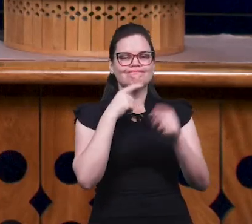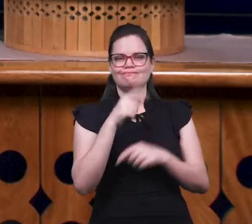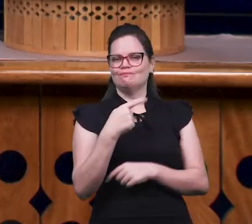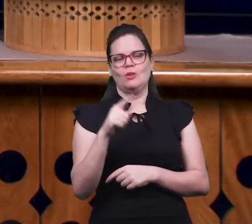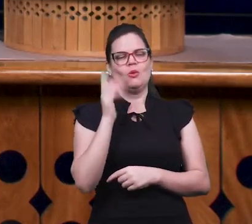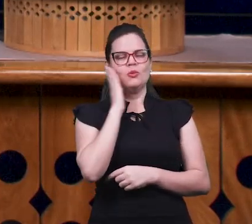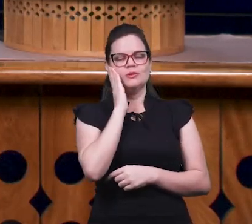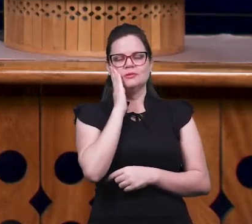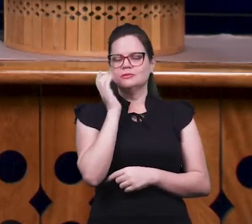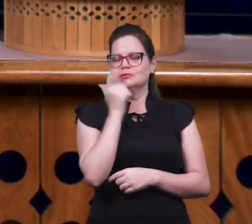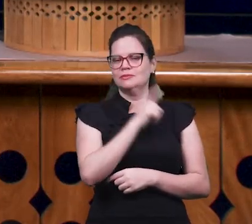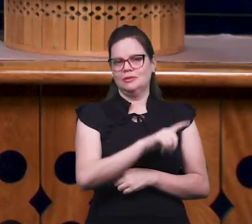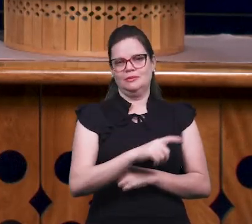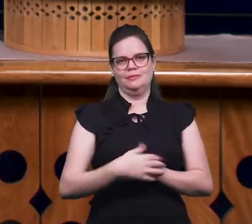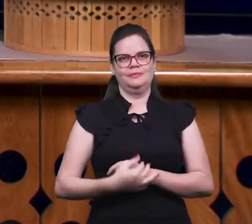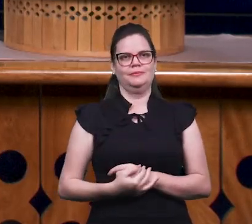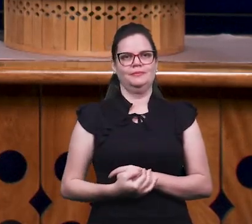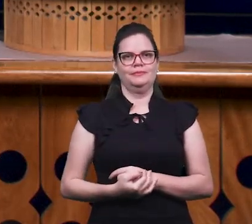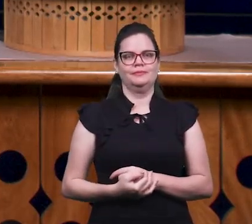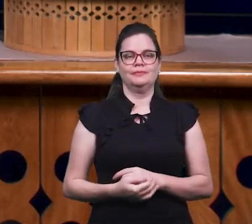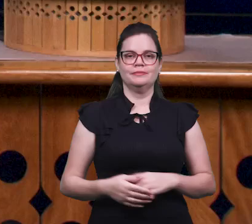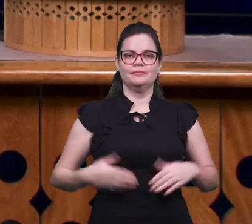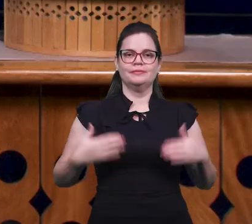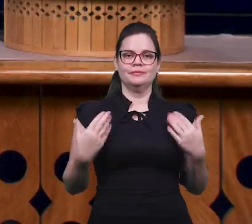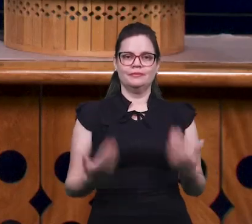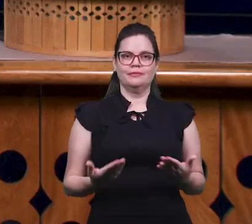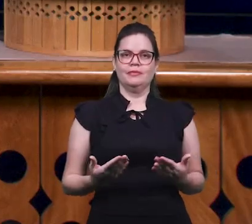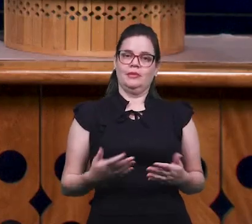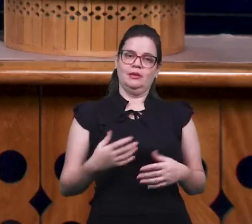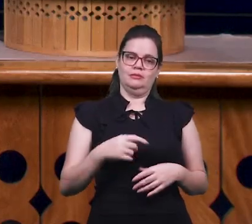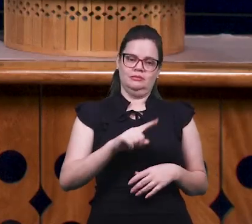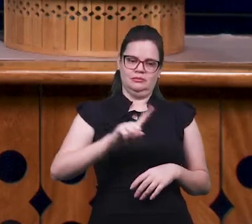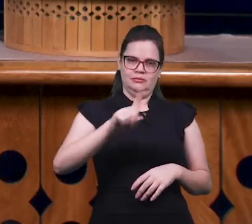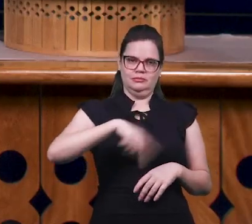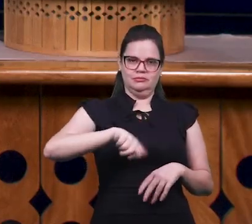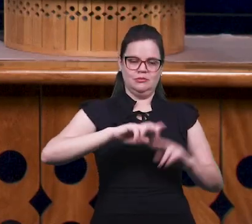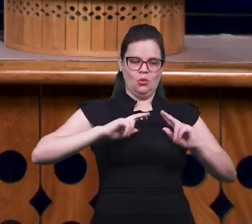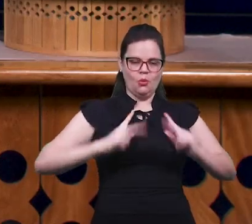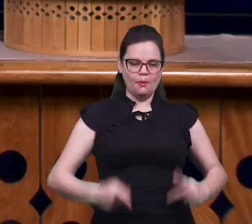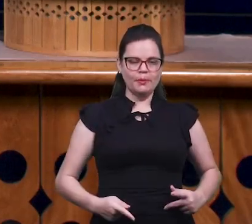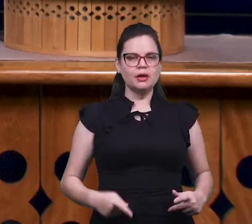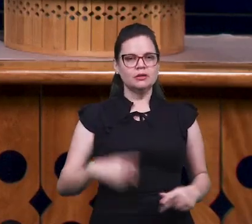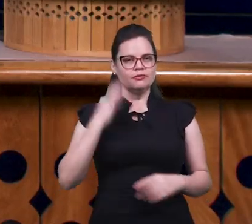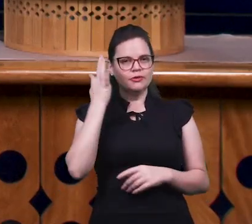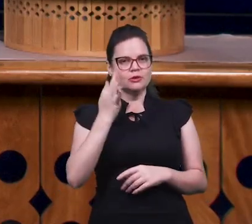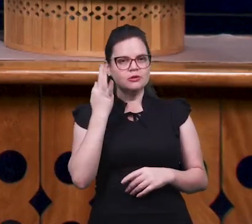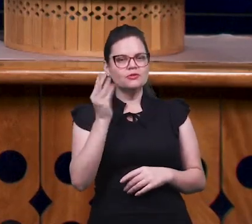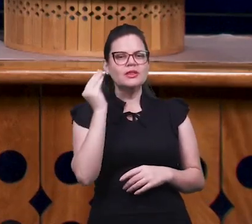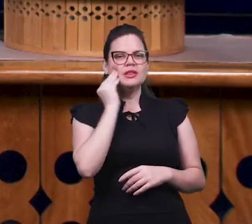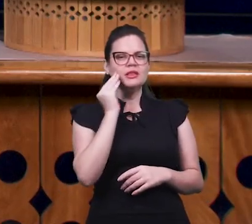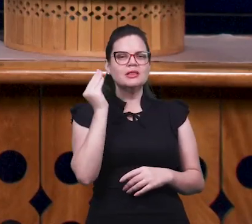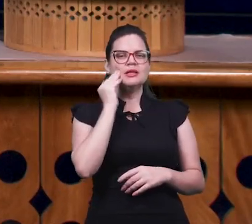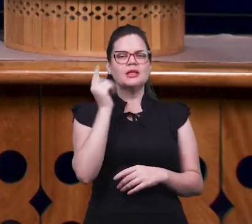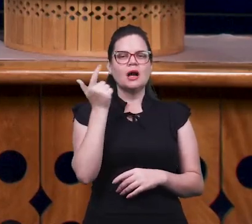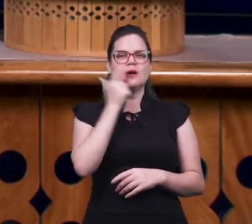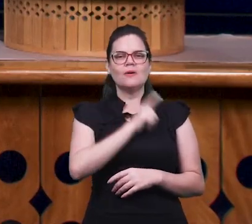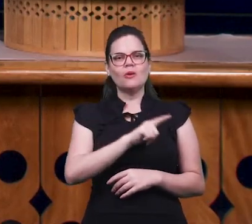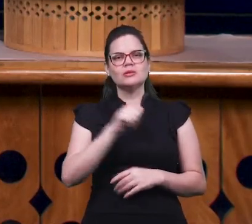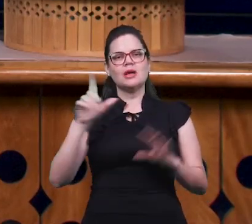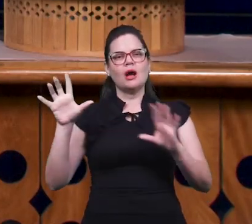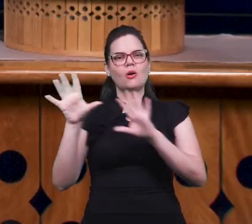o homem queria alcançar a eternidade pela razão. A filosofia tenta alcançar a eternidade pela razão, né? Transcender pela razão dele,